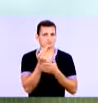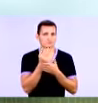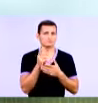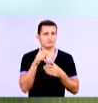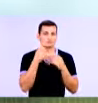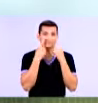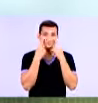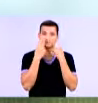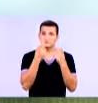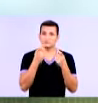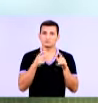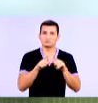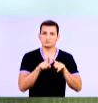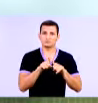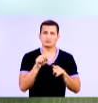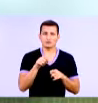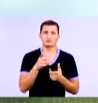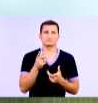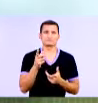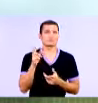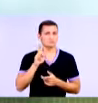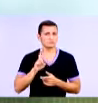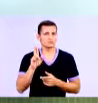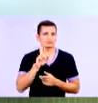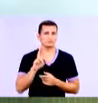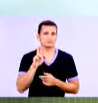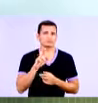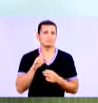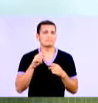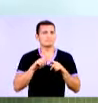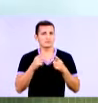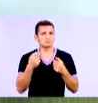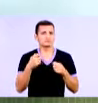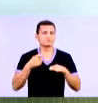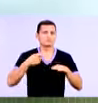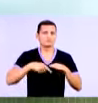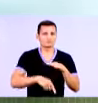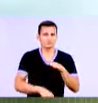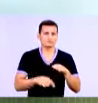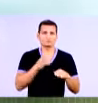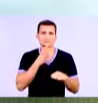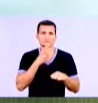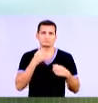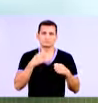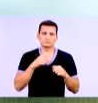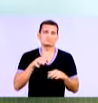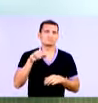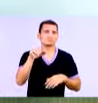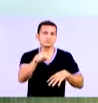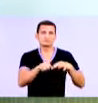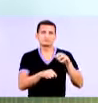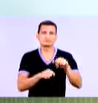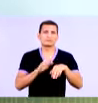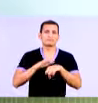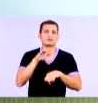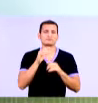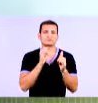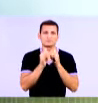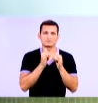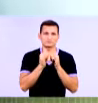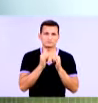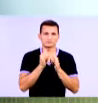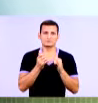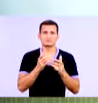importante, é interessante, é útil, mas nós precisamos nos aprofundar nesse conhecimento, nós precisamos buscar cada vez mais informações